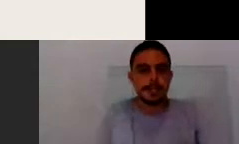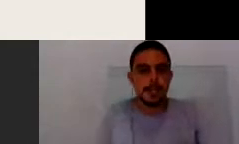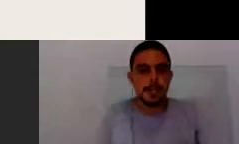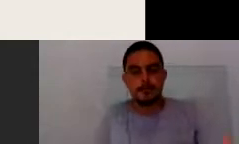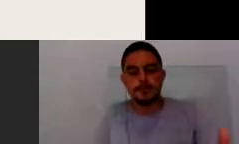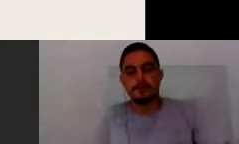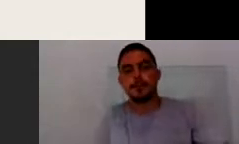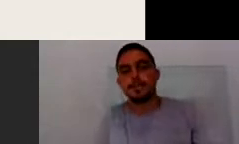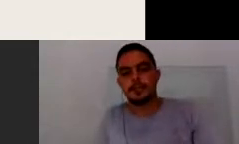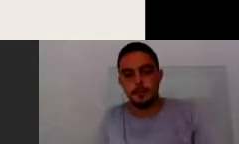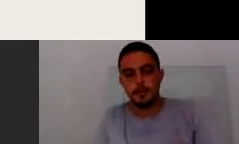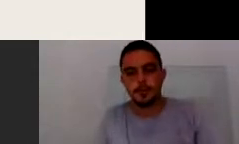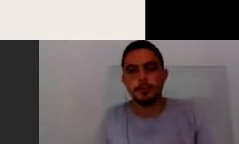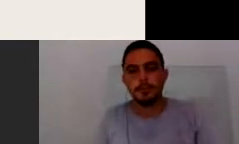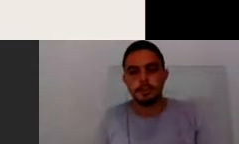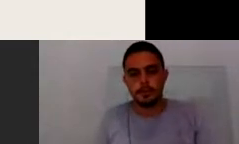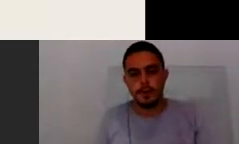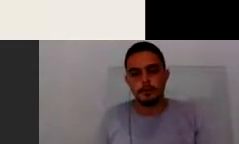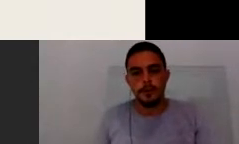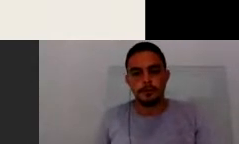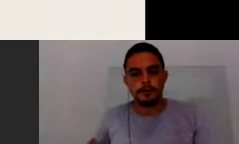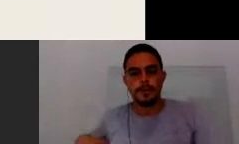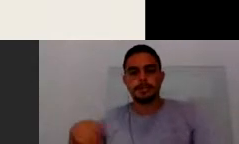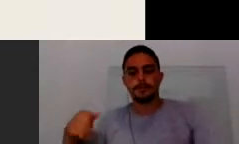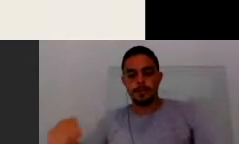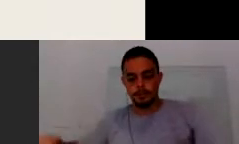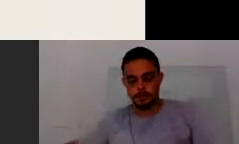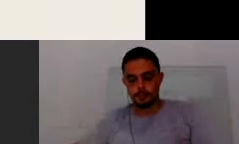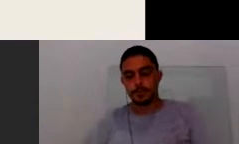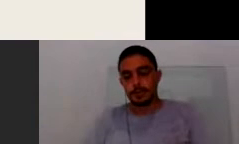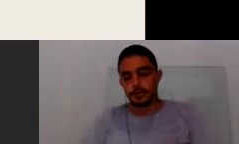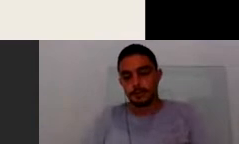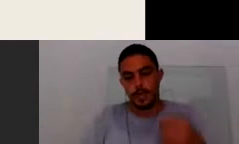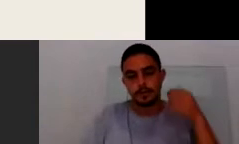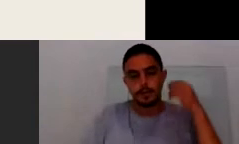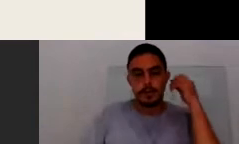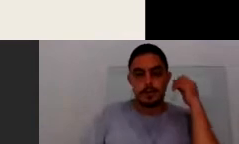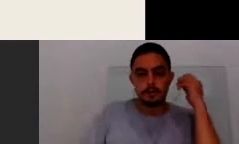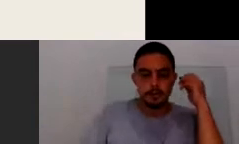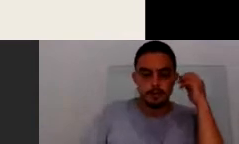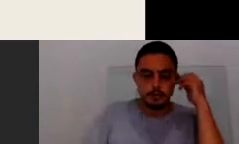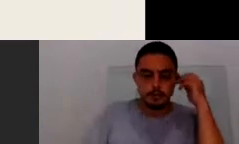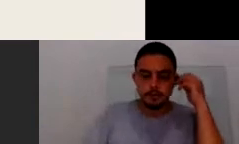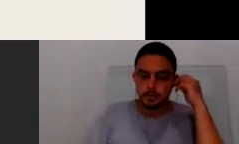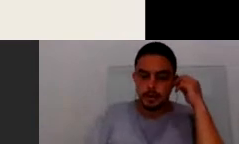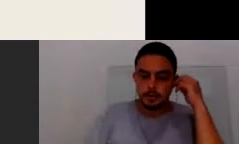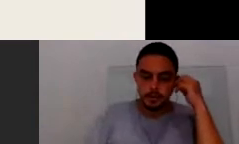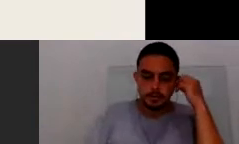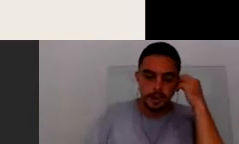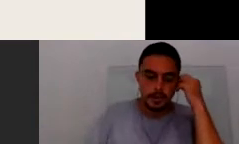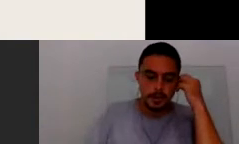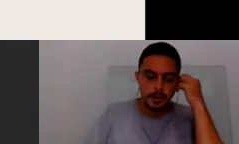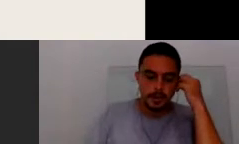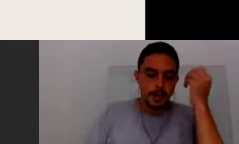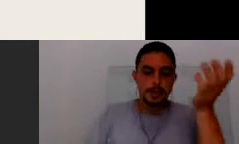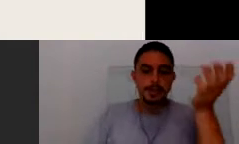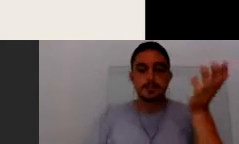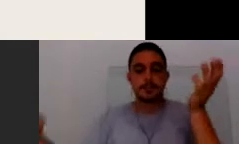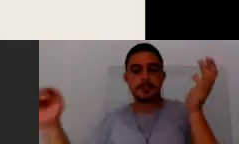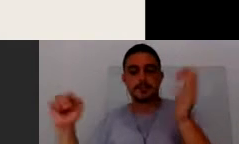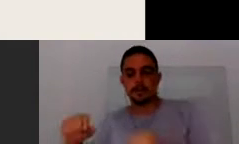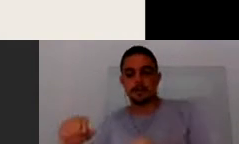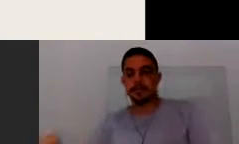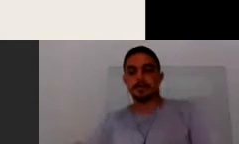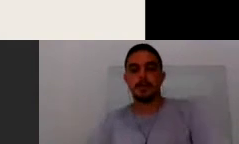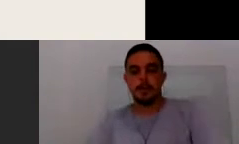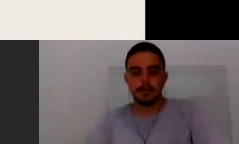água desse sistema não favoreça o meu tipo de solo, não favoreça o tipo de infiltração de água no solo que eu tenho, e